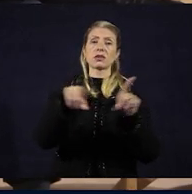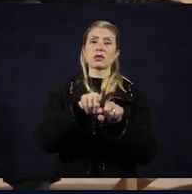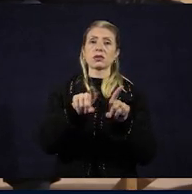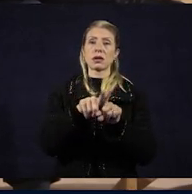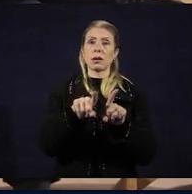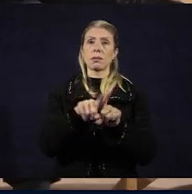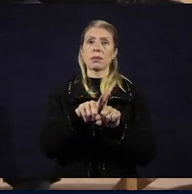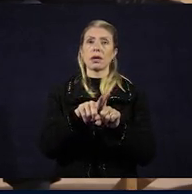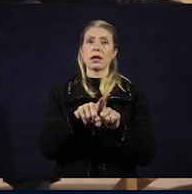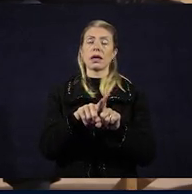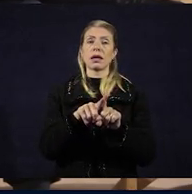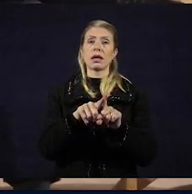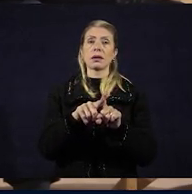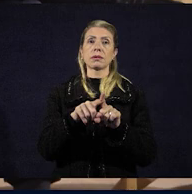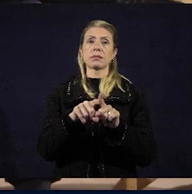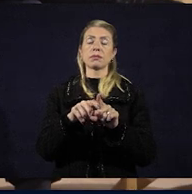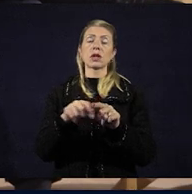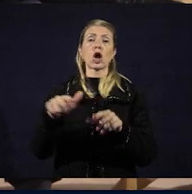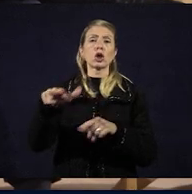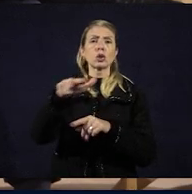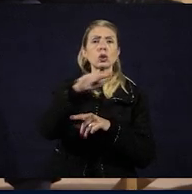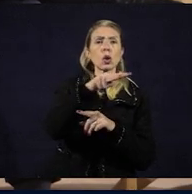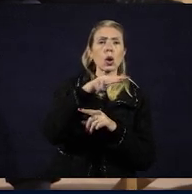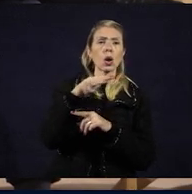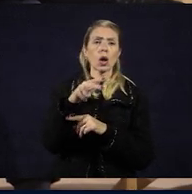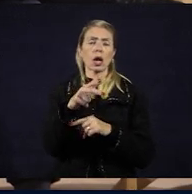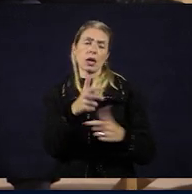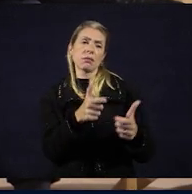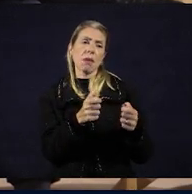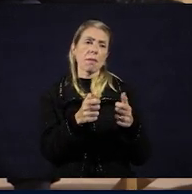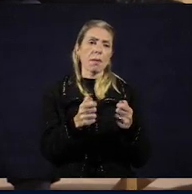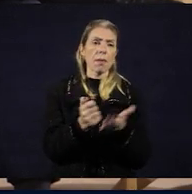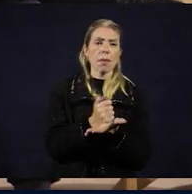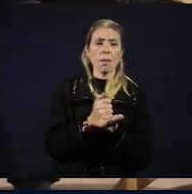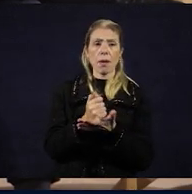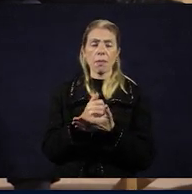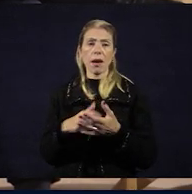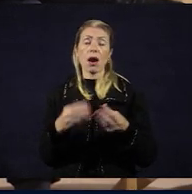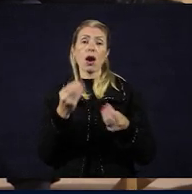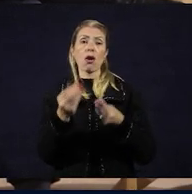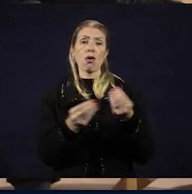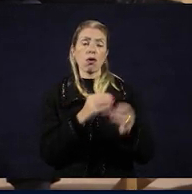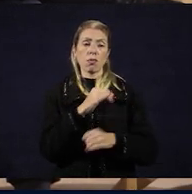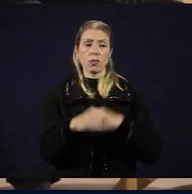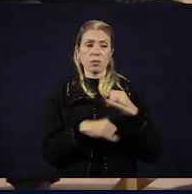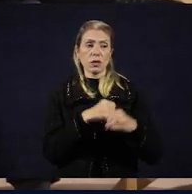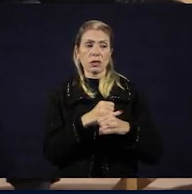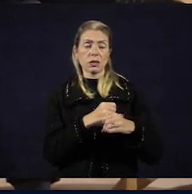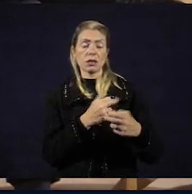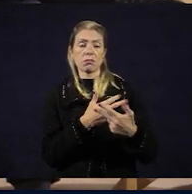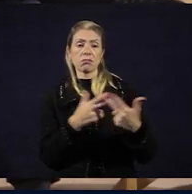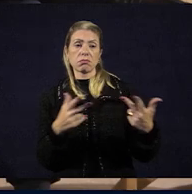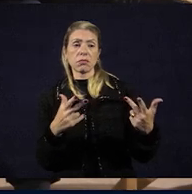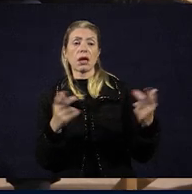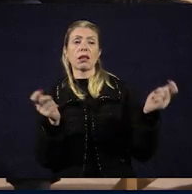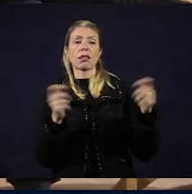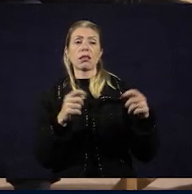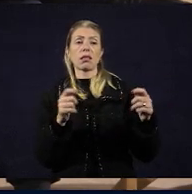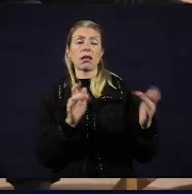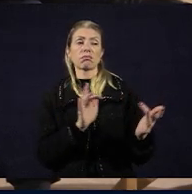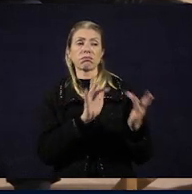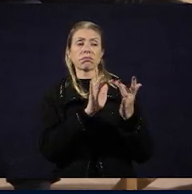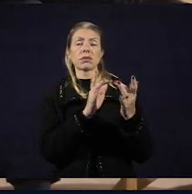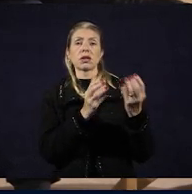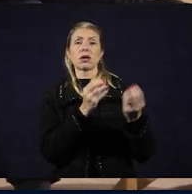daira drones tudo isso que a conectividade permite trazer para poder acelerar a implementação